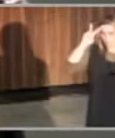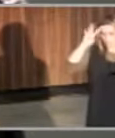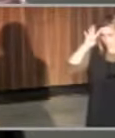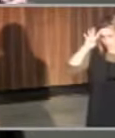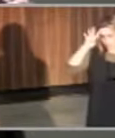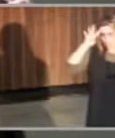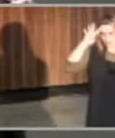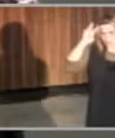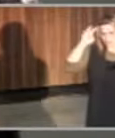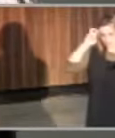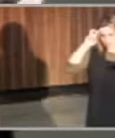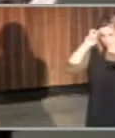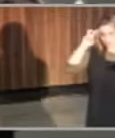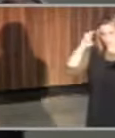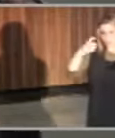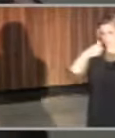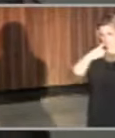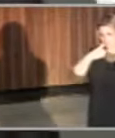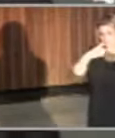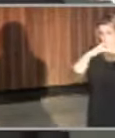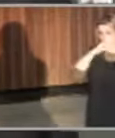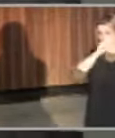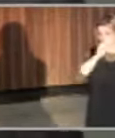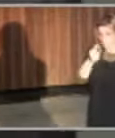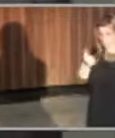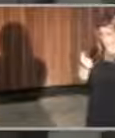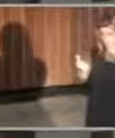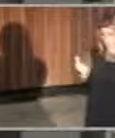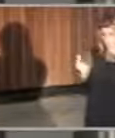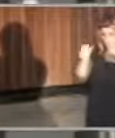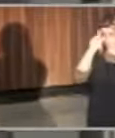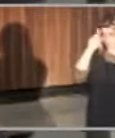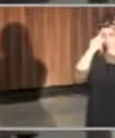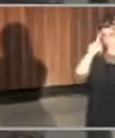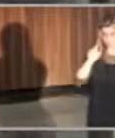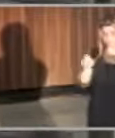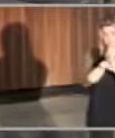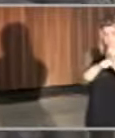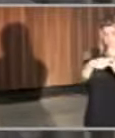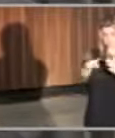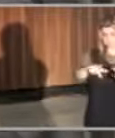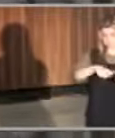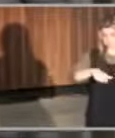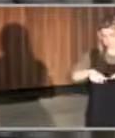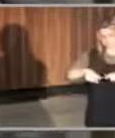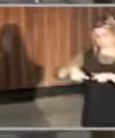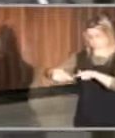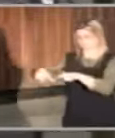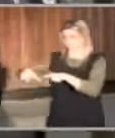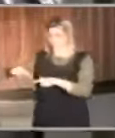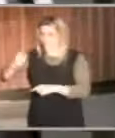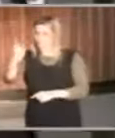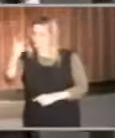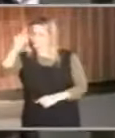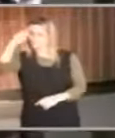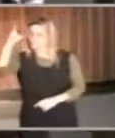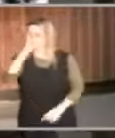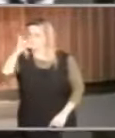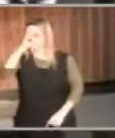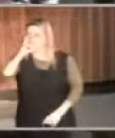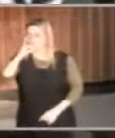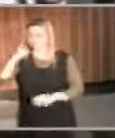porque o dia do senhor era tão sério e isso naquele tempo que o maná não caía porque